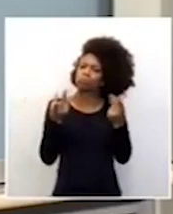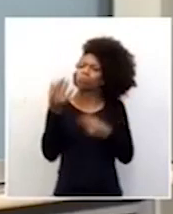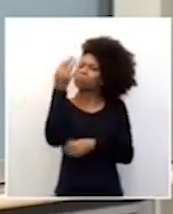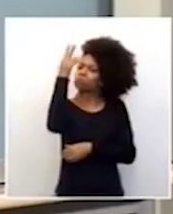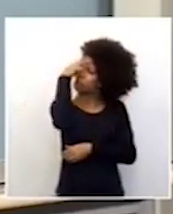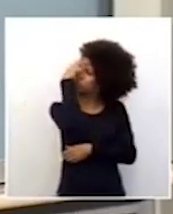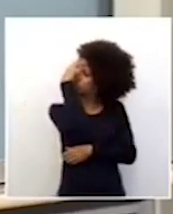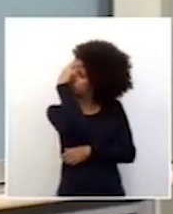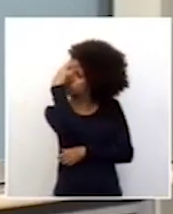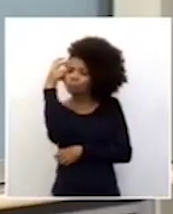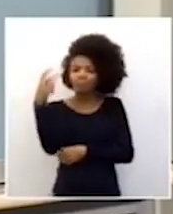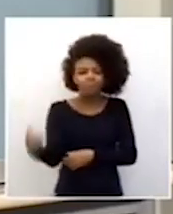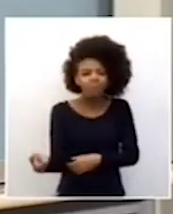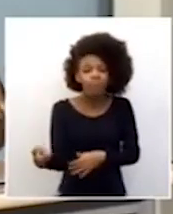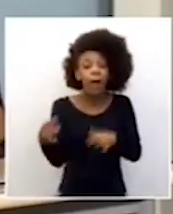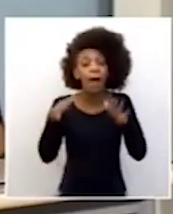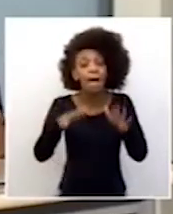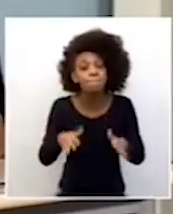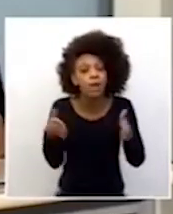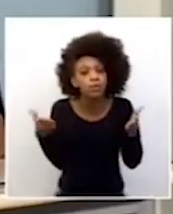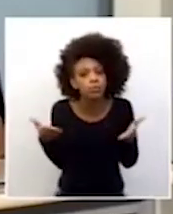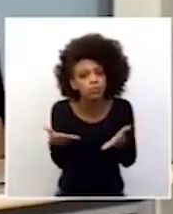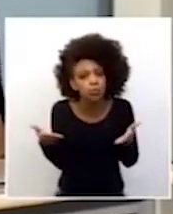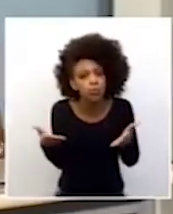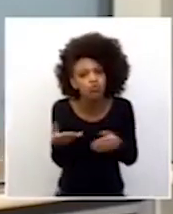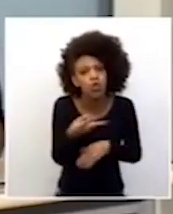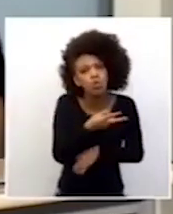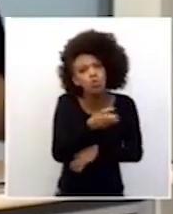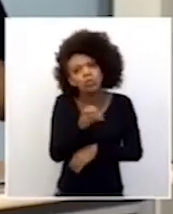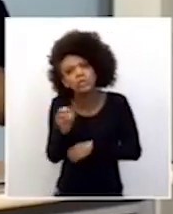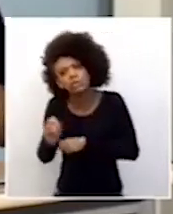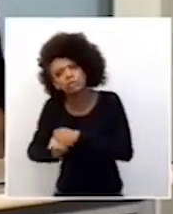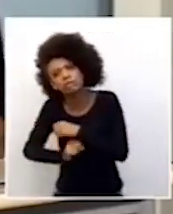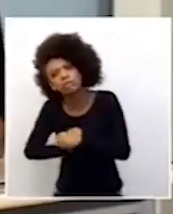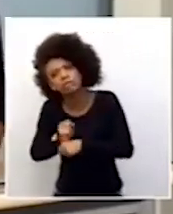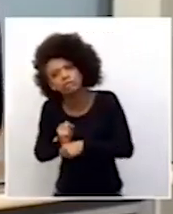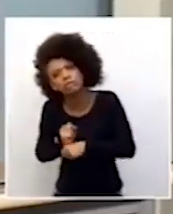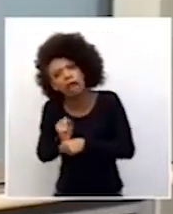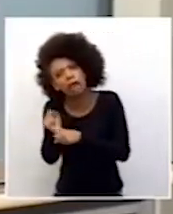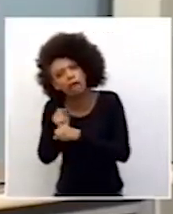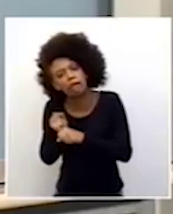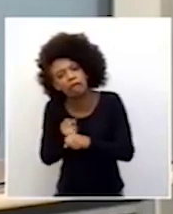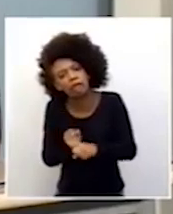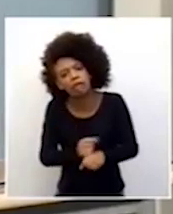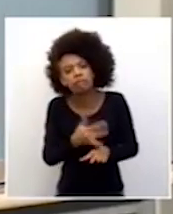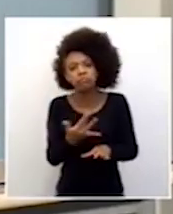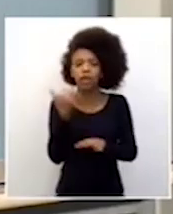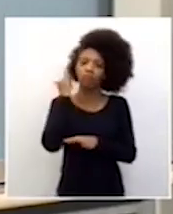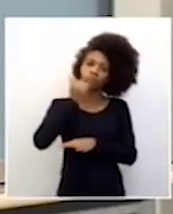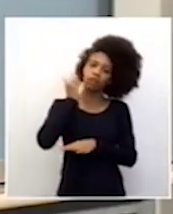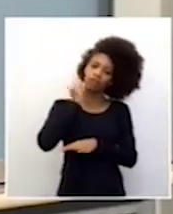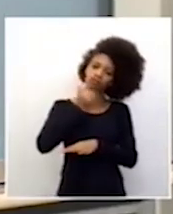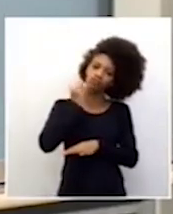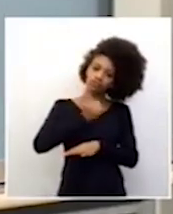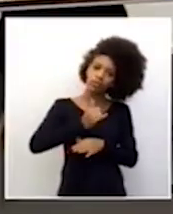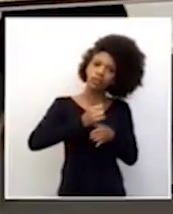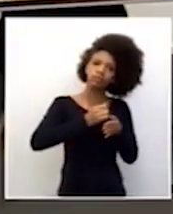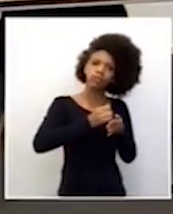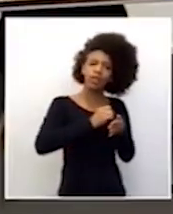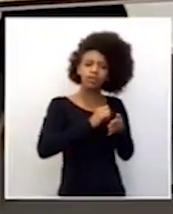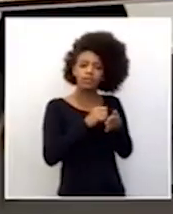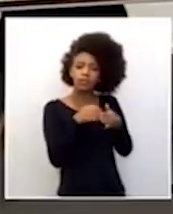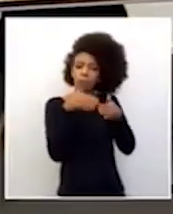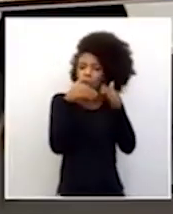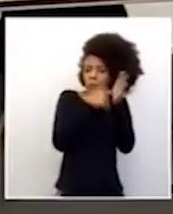até hoje, 200 anos depois do seu nascimento, a gente ainda comenta tanto sobre as narrativas que ele escreveu, é porque... Os enigmas